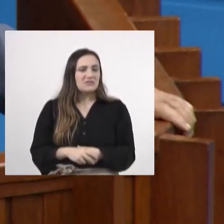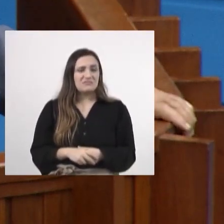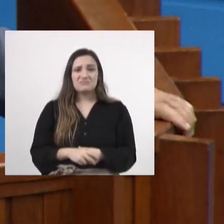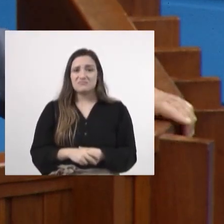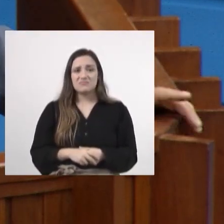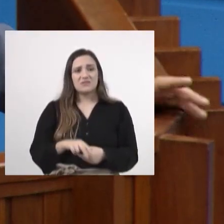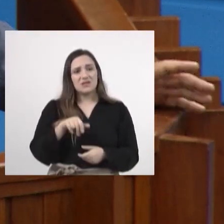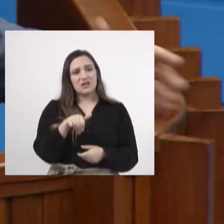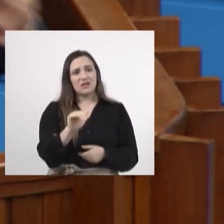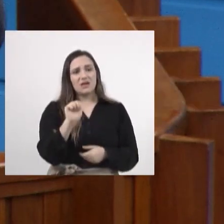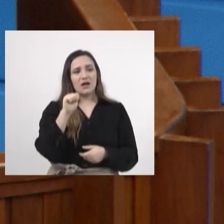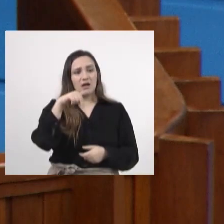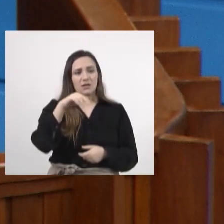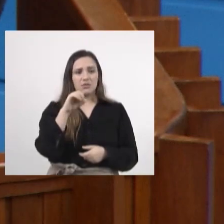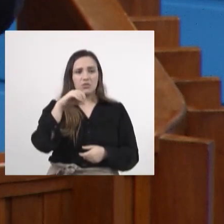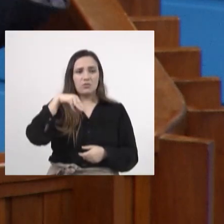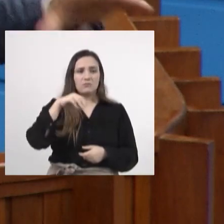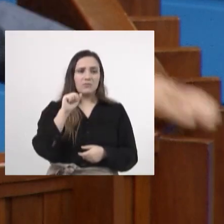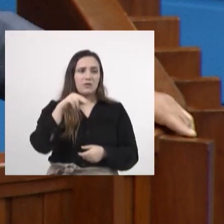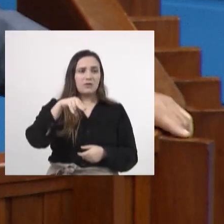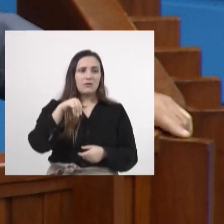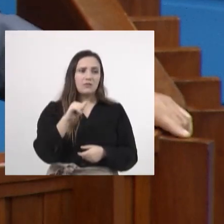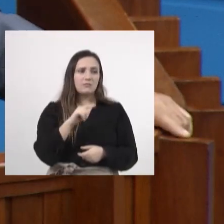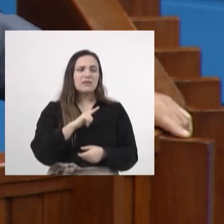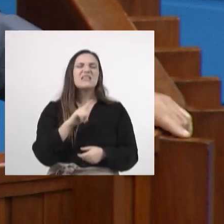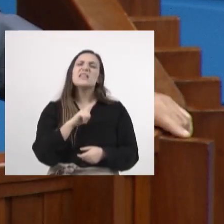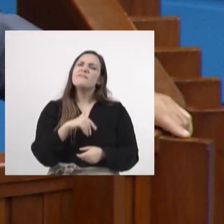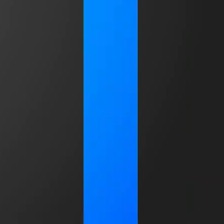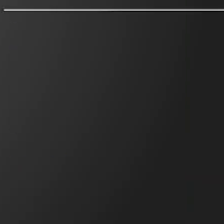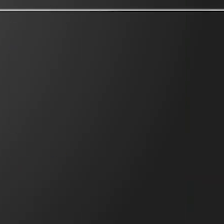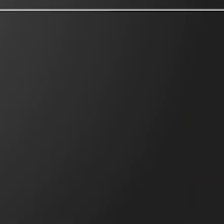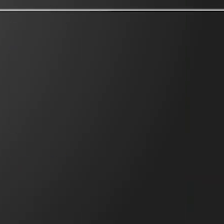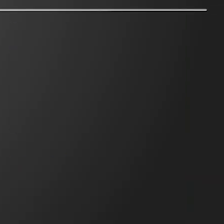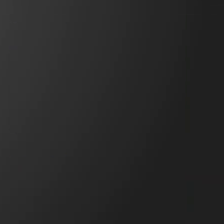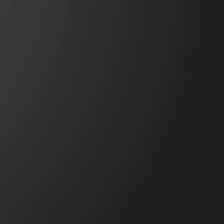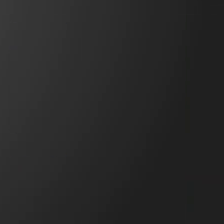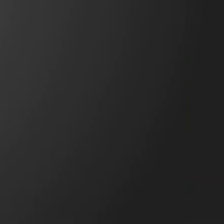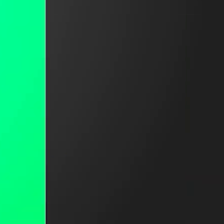estava passando fome nem morrendo por desnutrição.